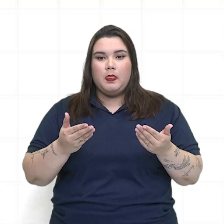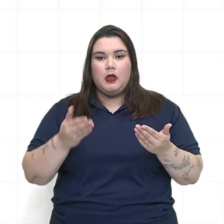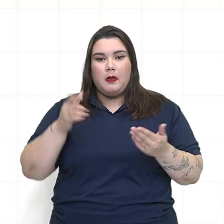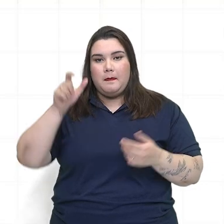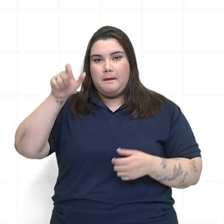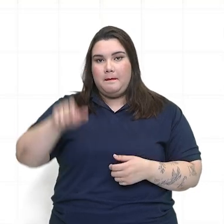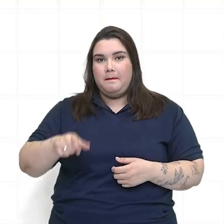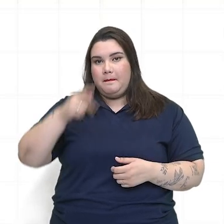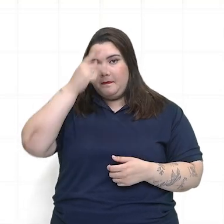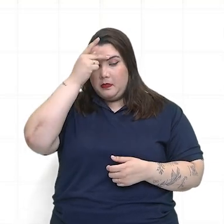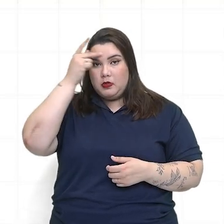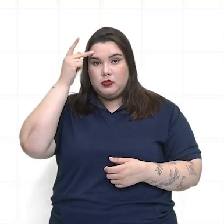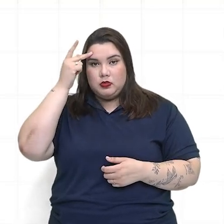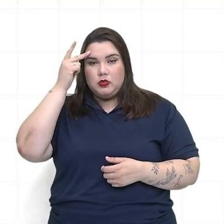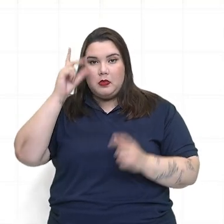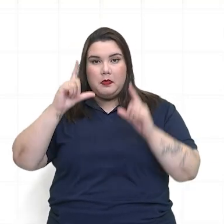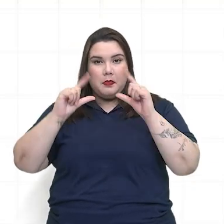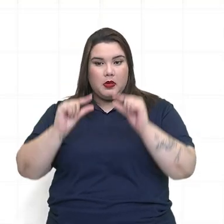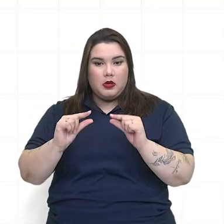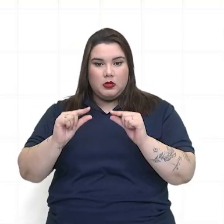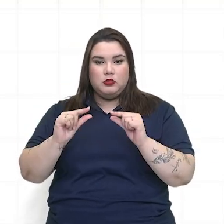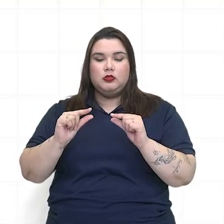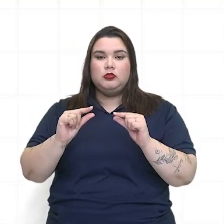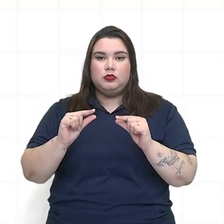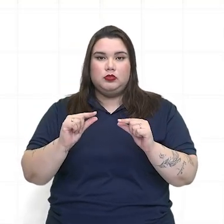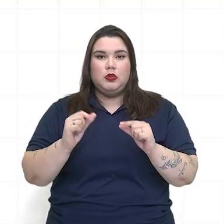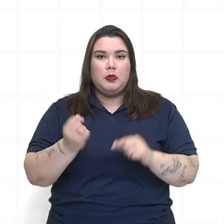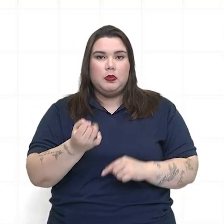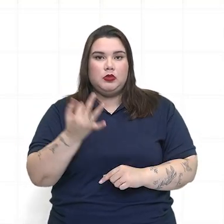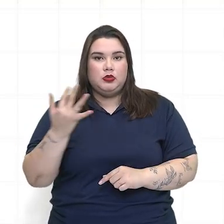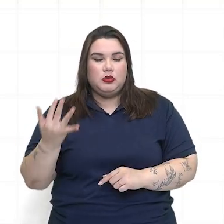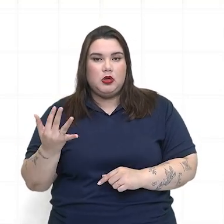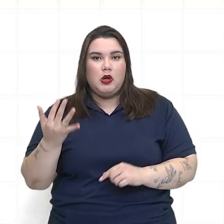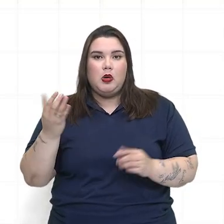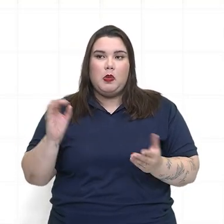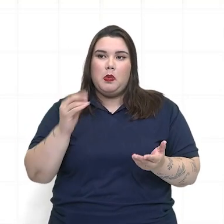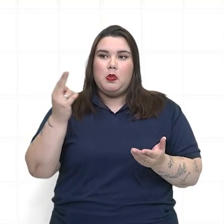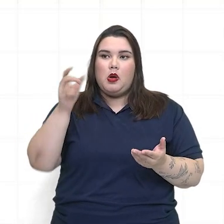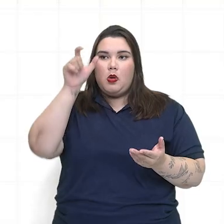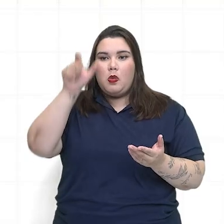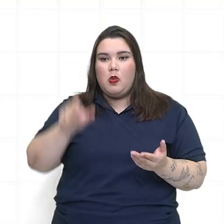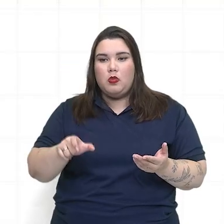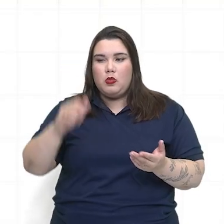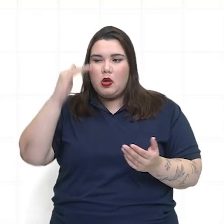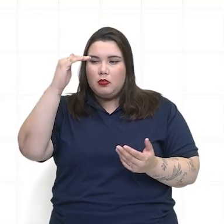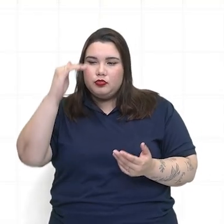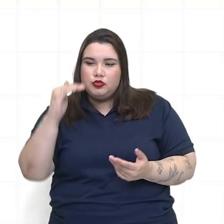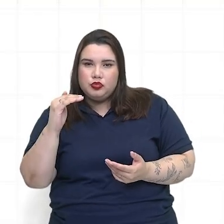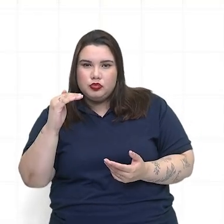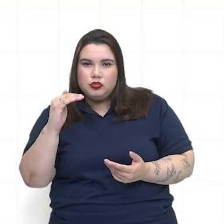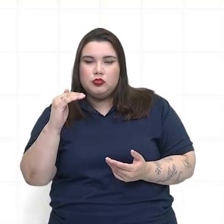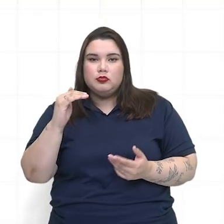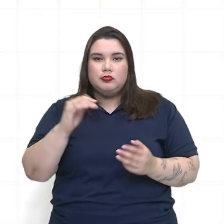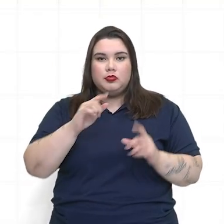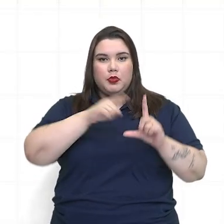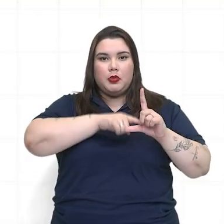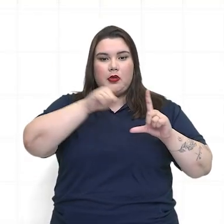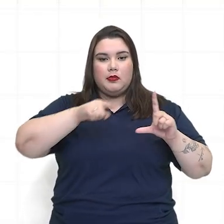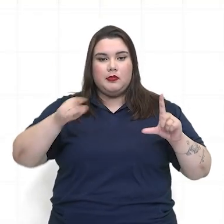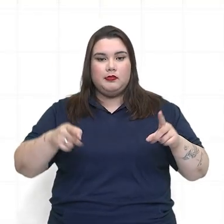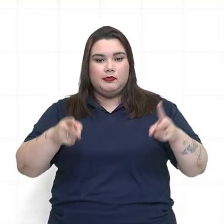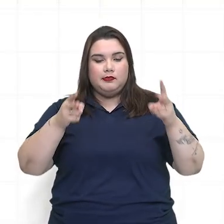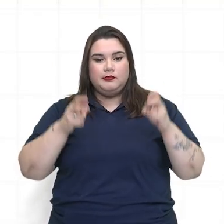o personagem que colheu menos ouriço é o que possui a menor coluna. Observando aqui, né, o nosso gráfico,